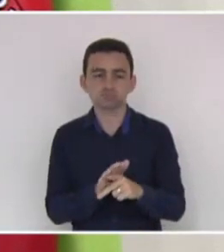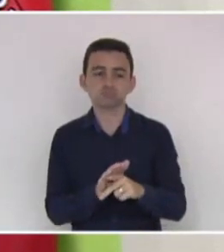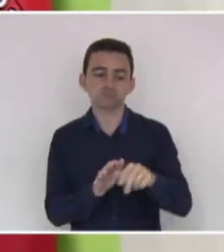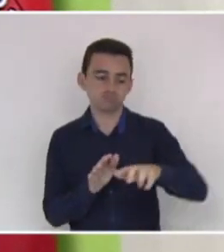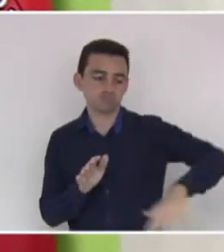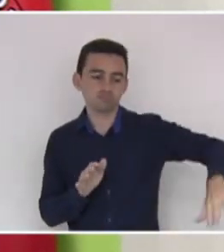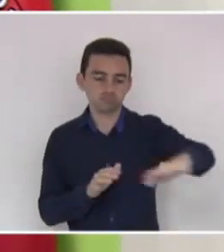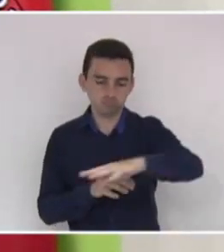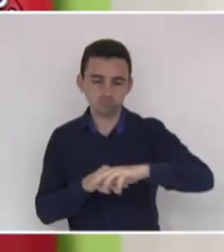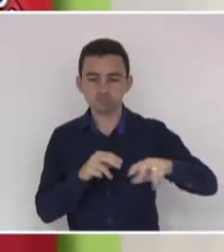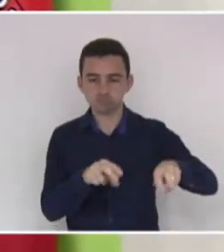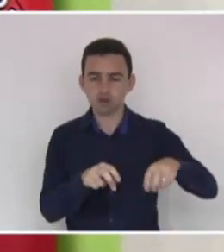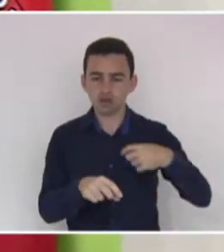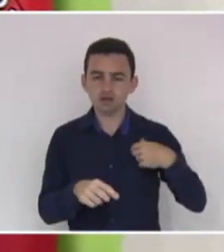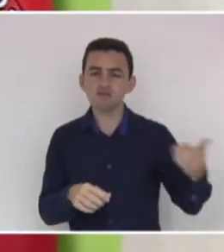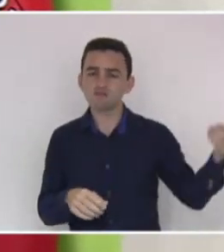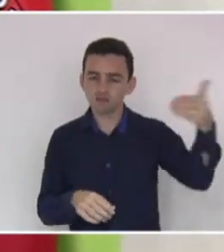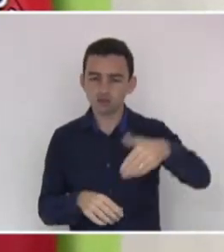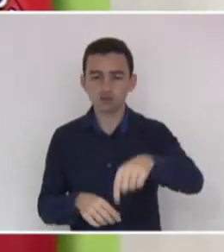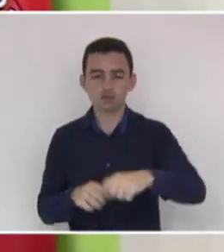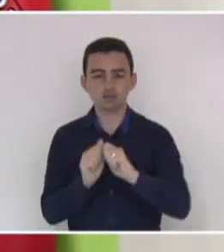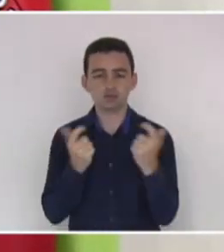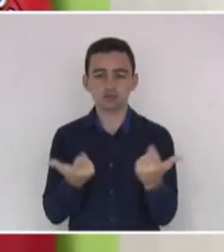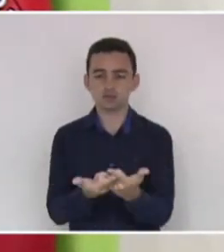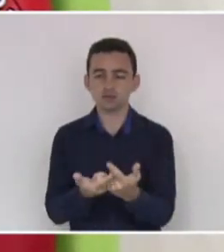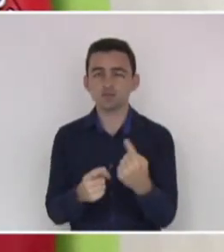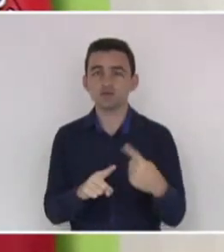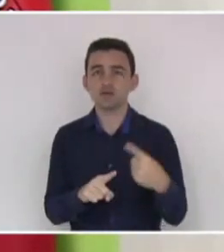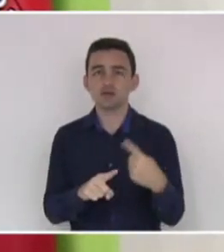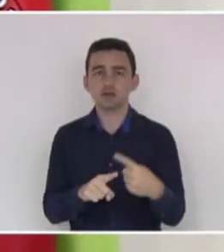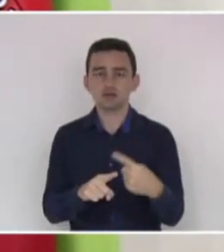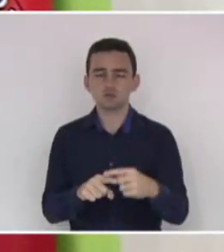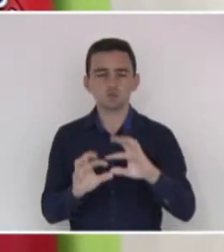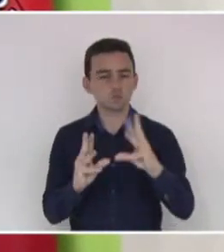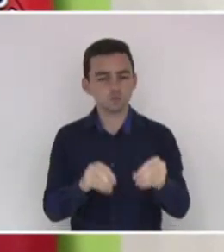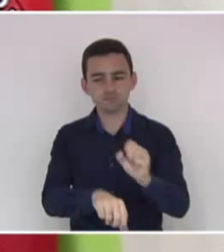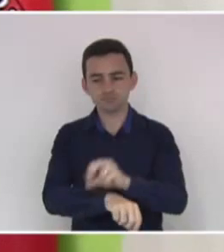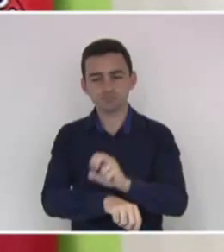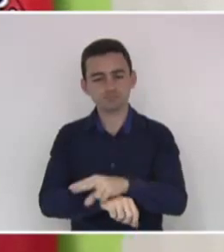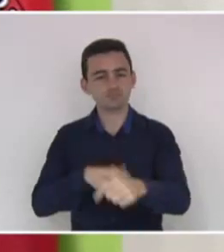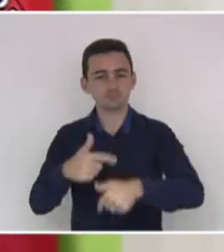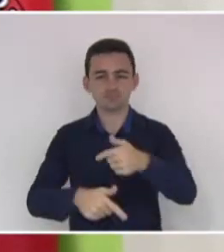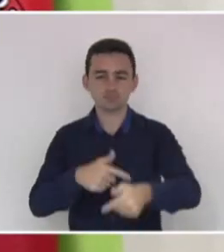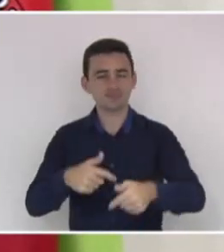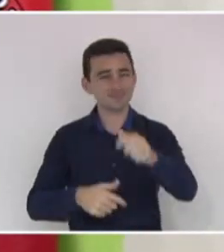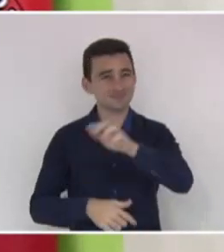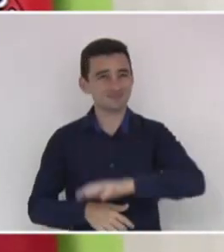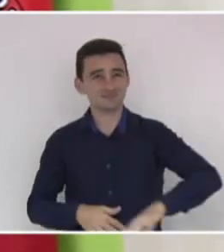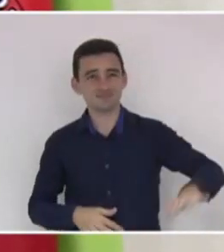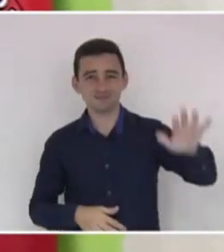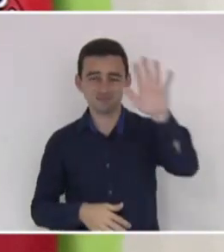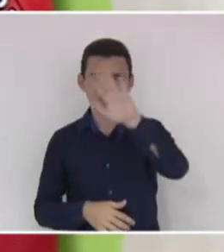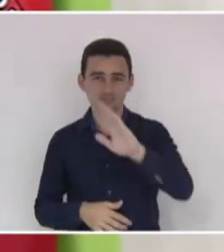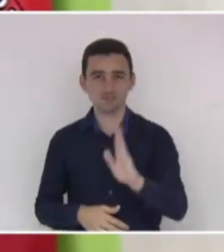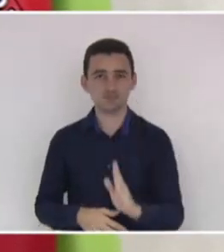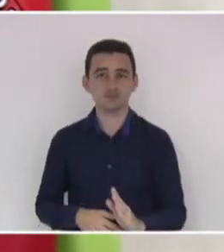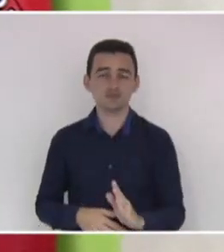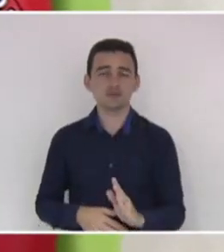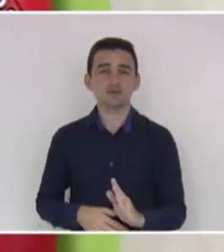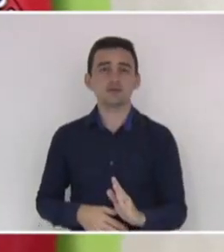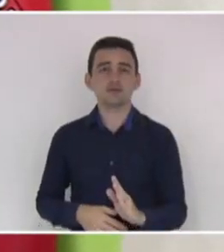casa sabendo de que a geração de empregos nesse país e a geração de